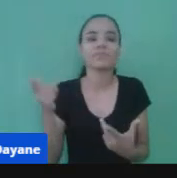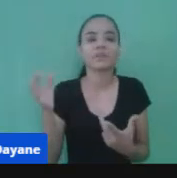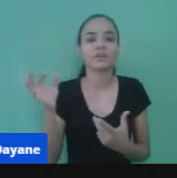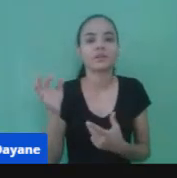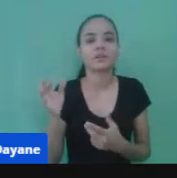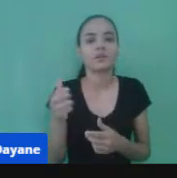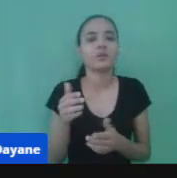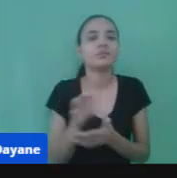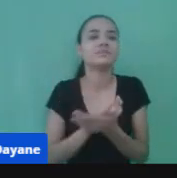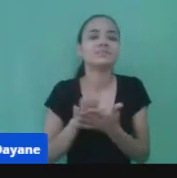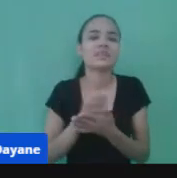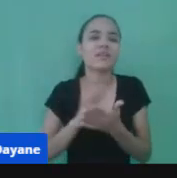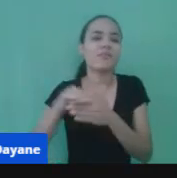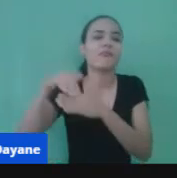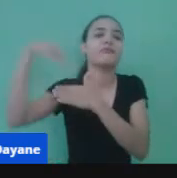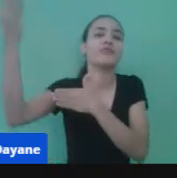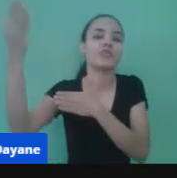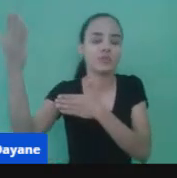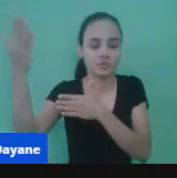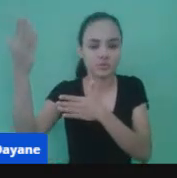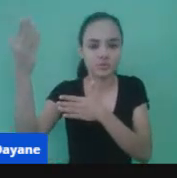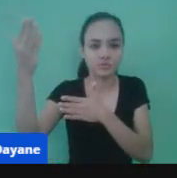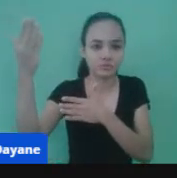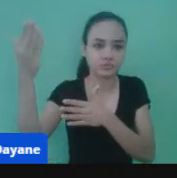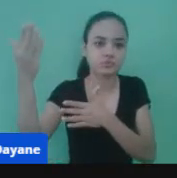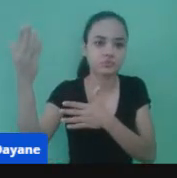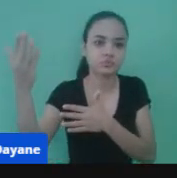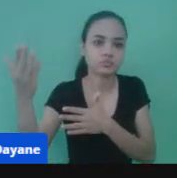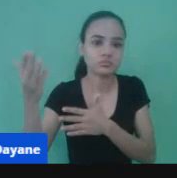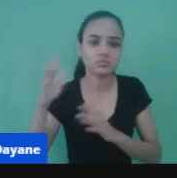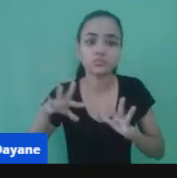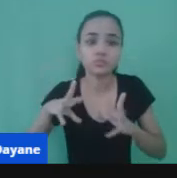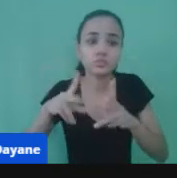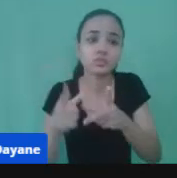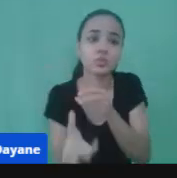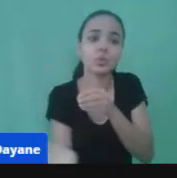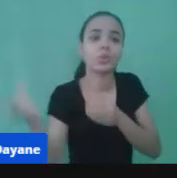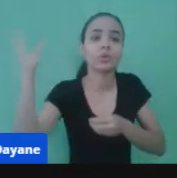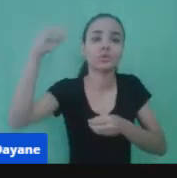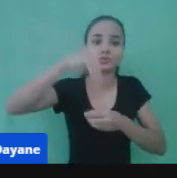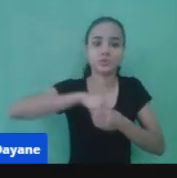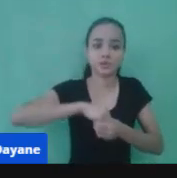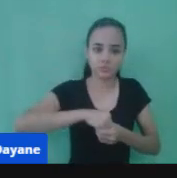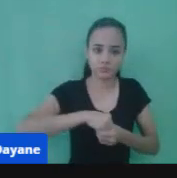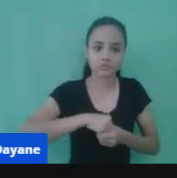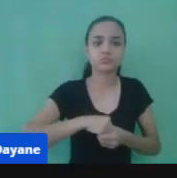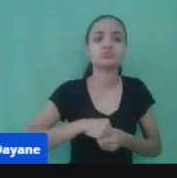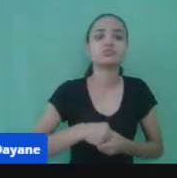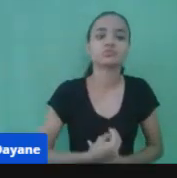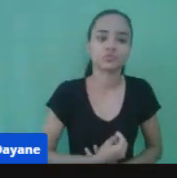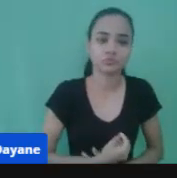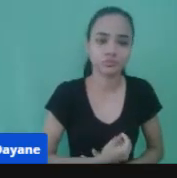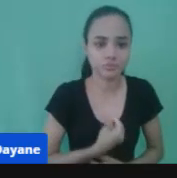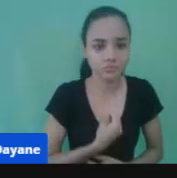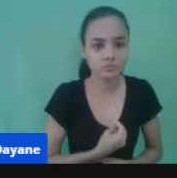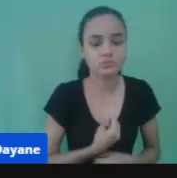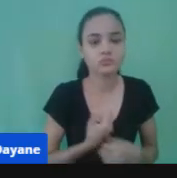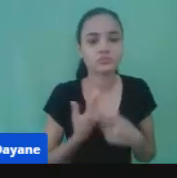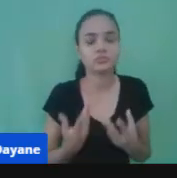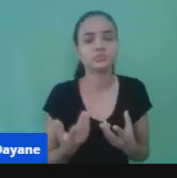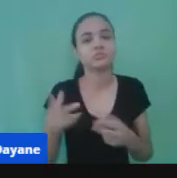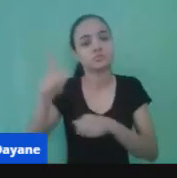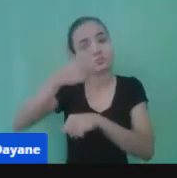é um só, estamos todos dentro, então, por isso, os países, né, no próximo slide nós vamos